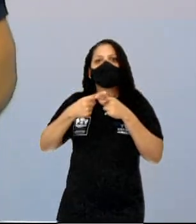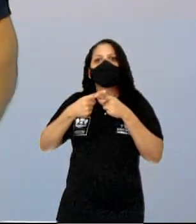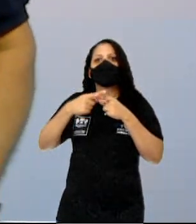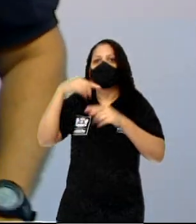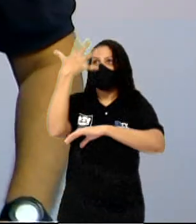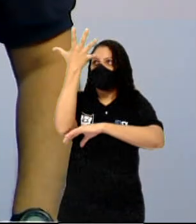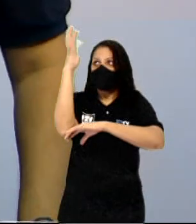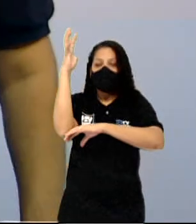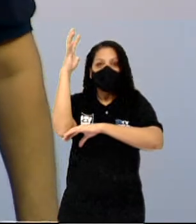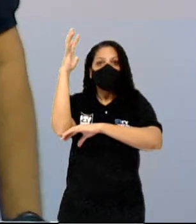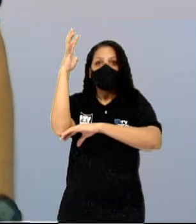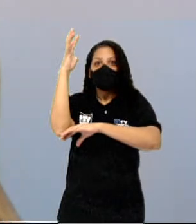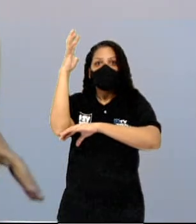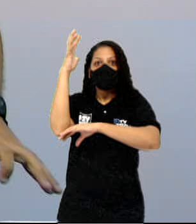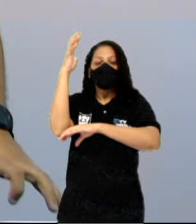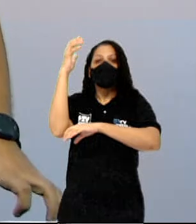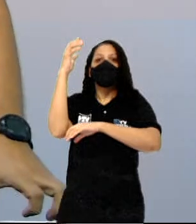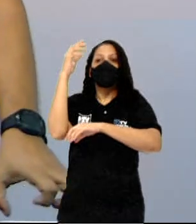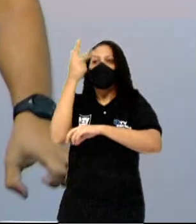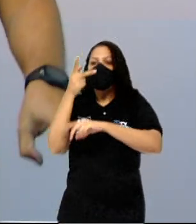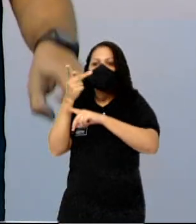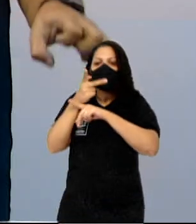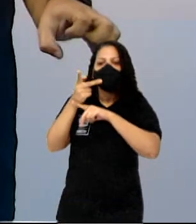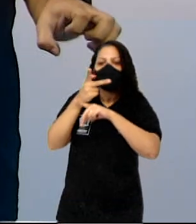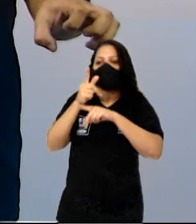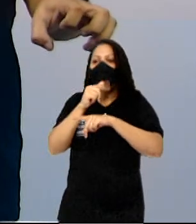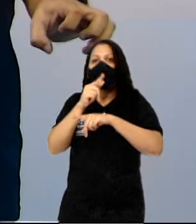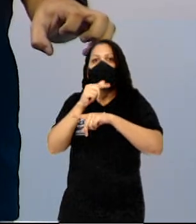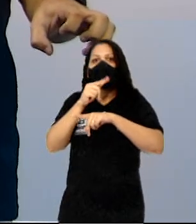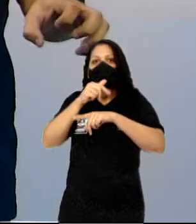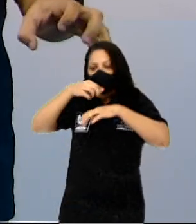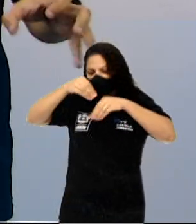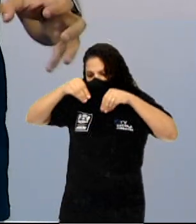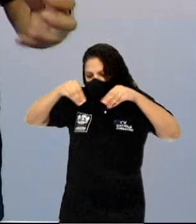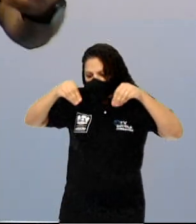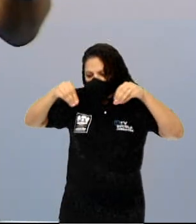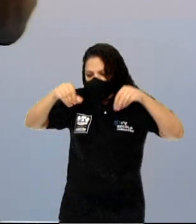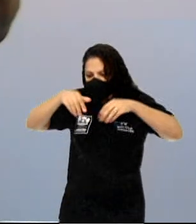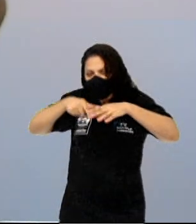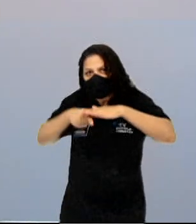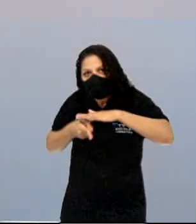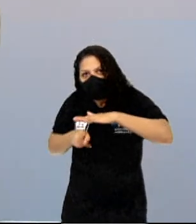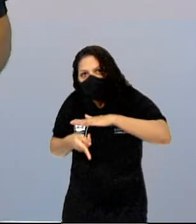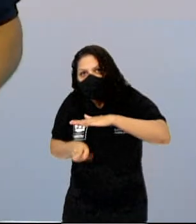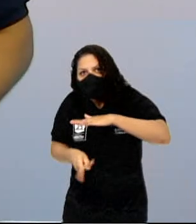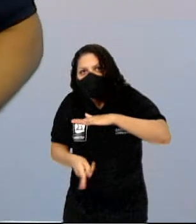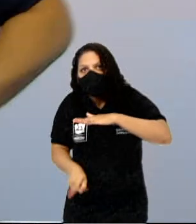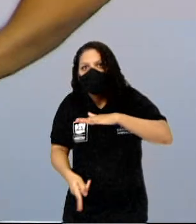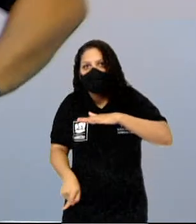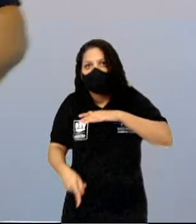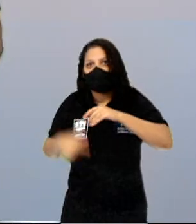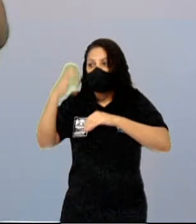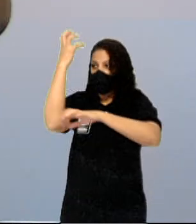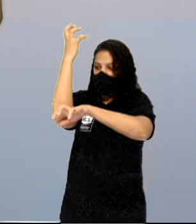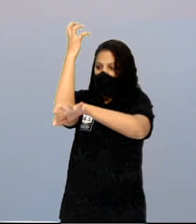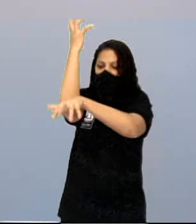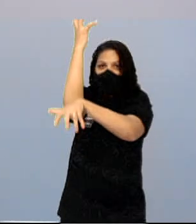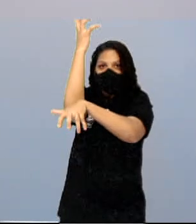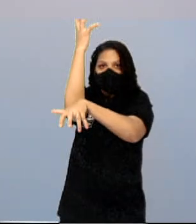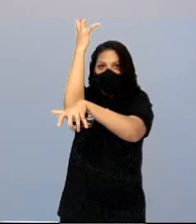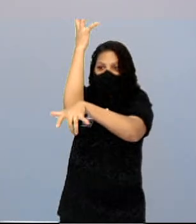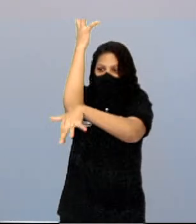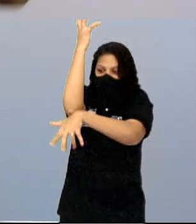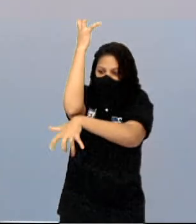no solo, no chão. As raízes das plantas do cerrado são raízes profundas, que além de